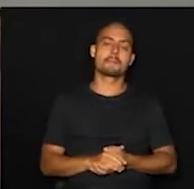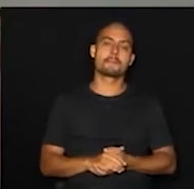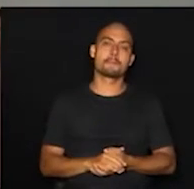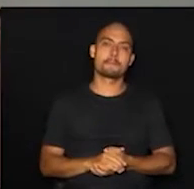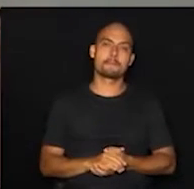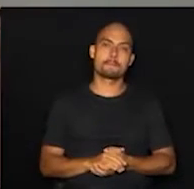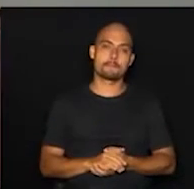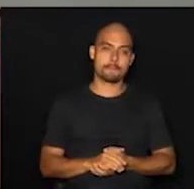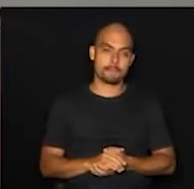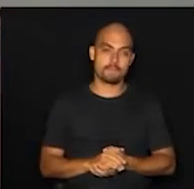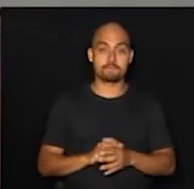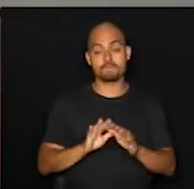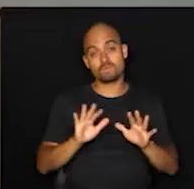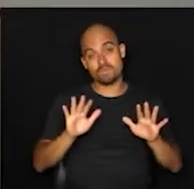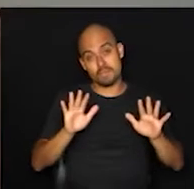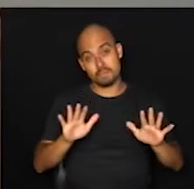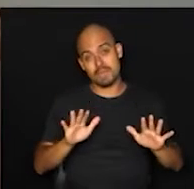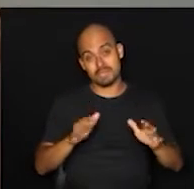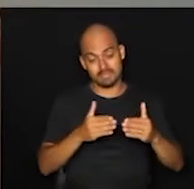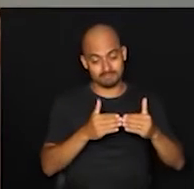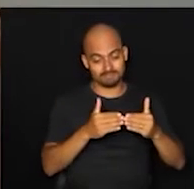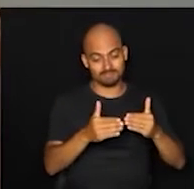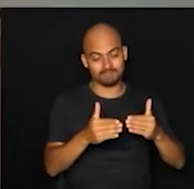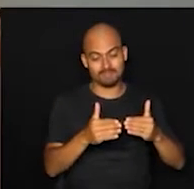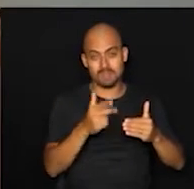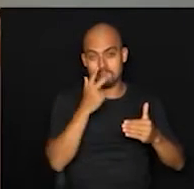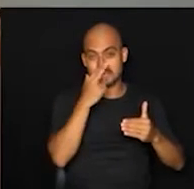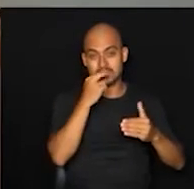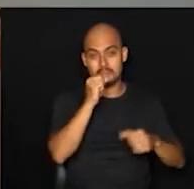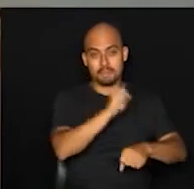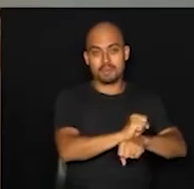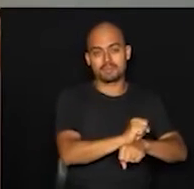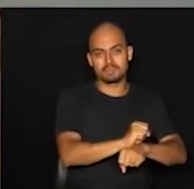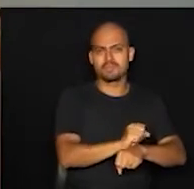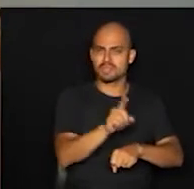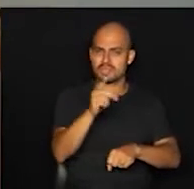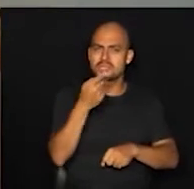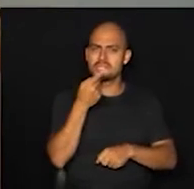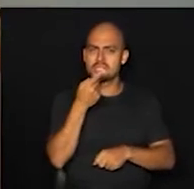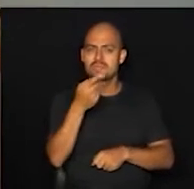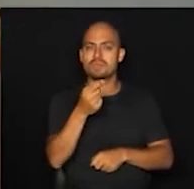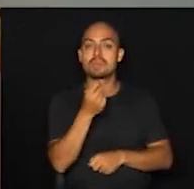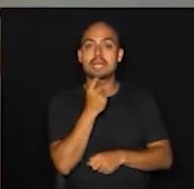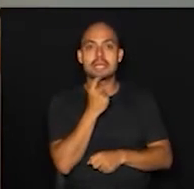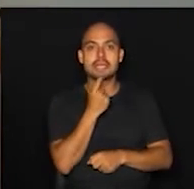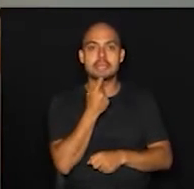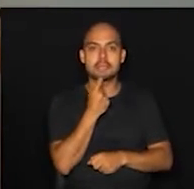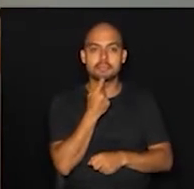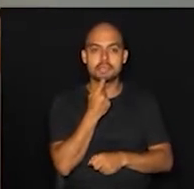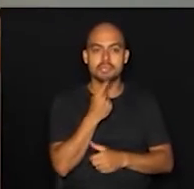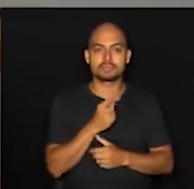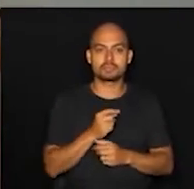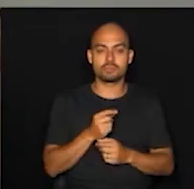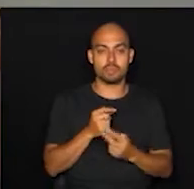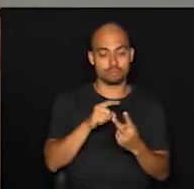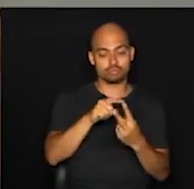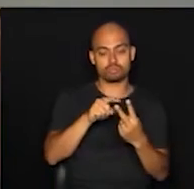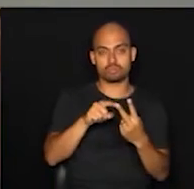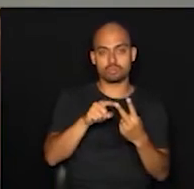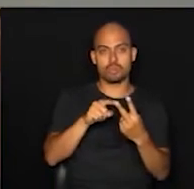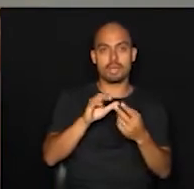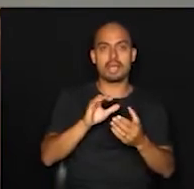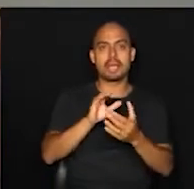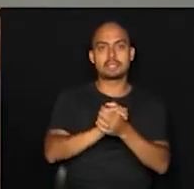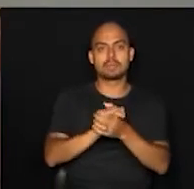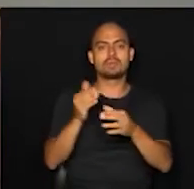aí foi abortada essa era. Quando você falou de Campinas, você sabe, o casal herdeiro do trono visitou muito